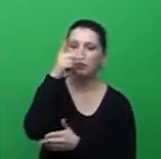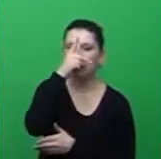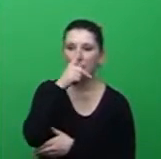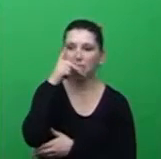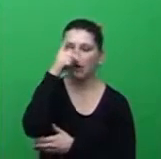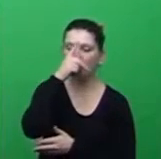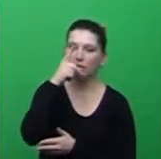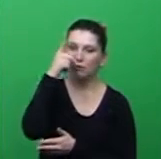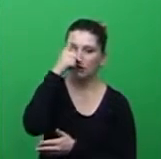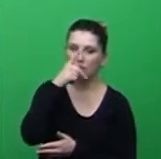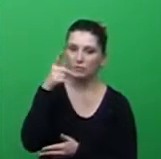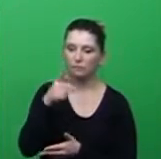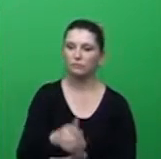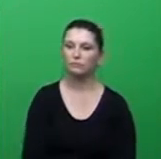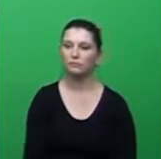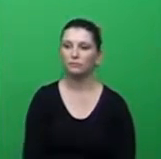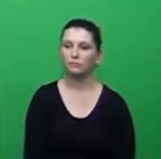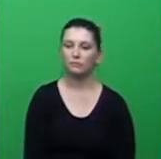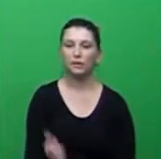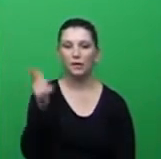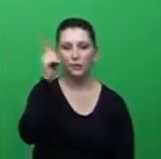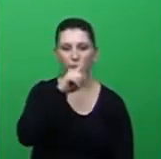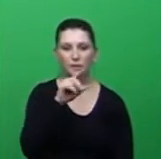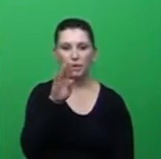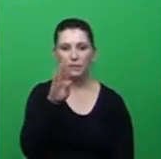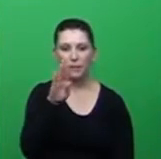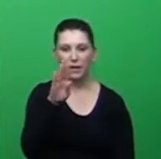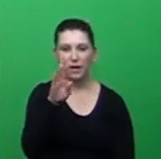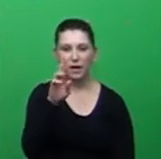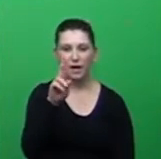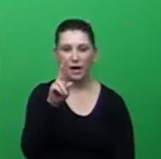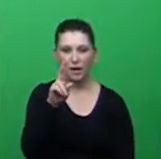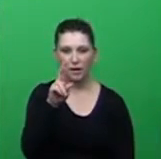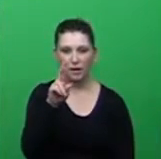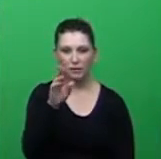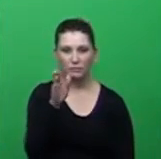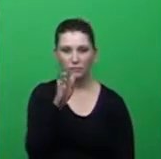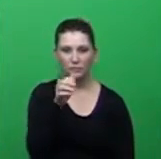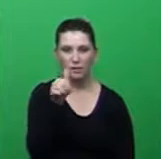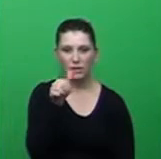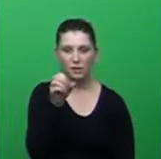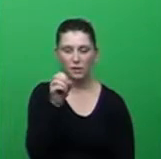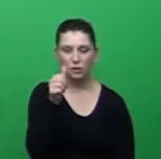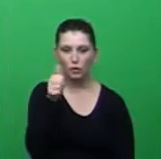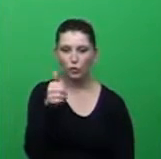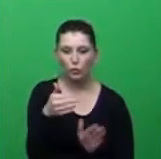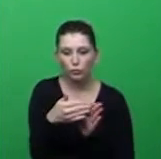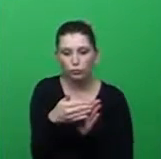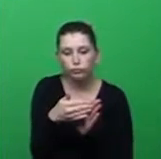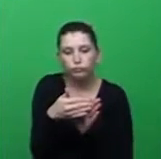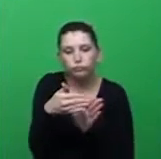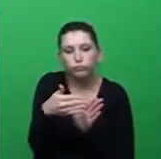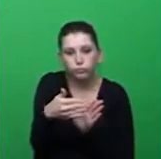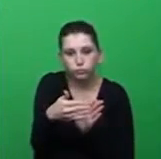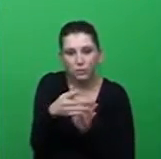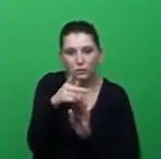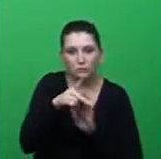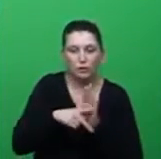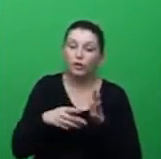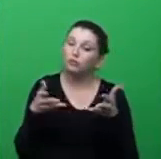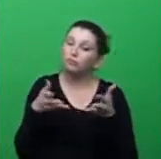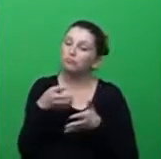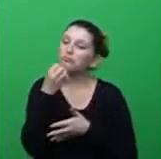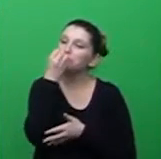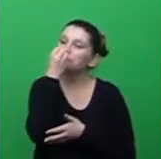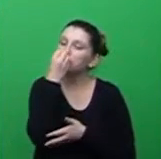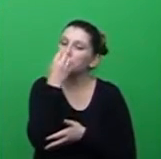pedindo pela duplicação. Então acho que aquele movimento, aquele projeto realmente fez com que hoje fosse reconhecido por